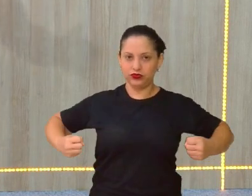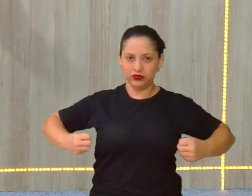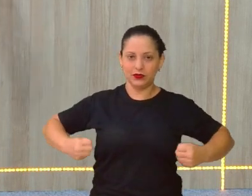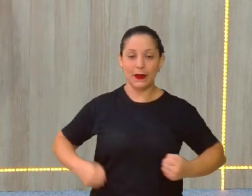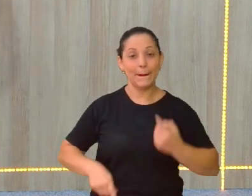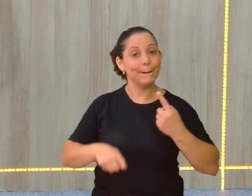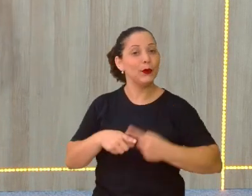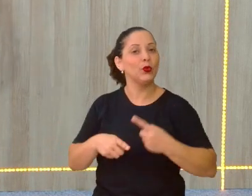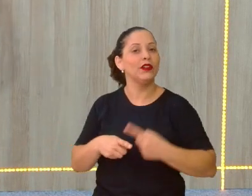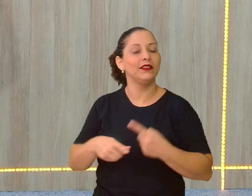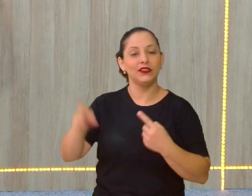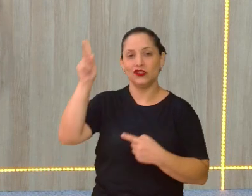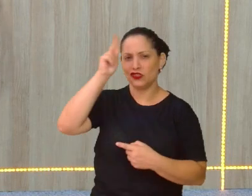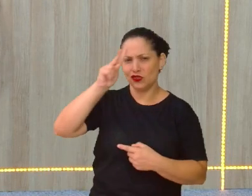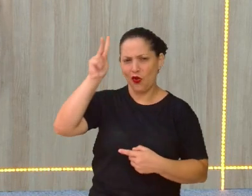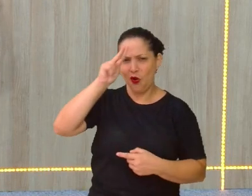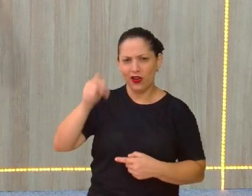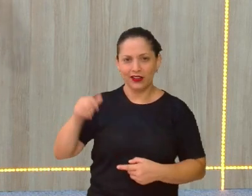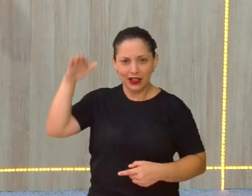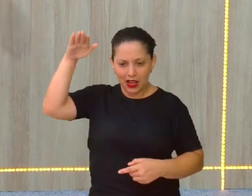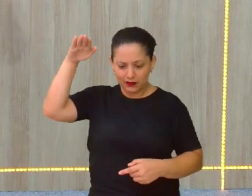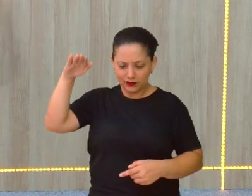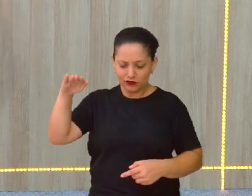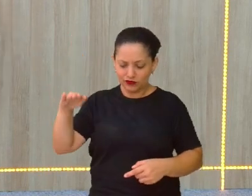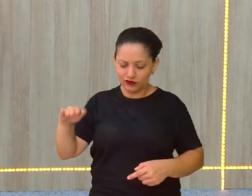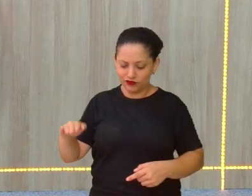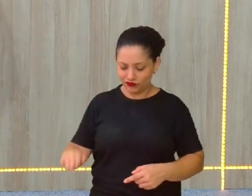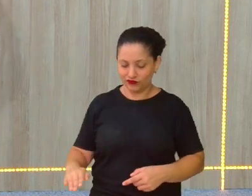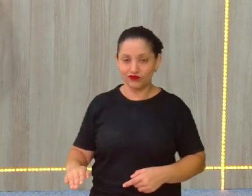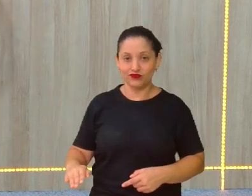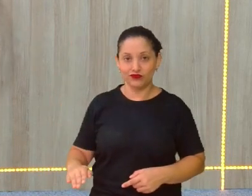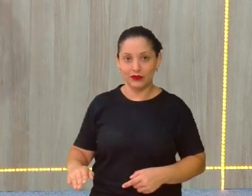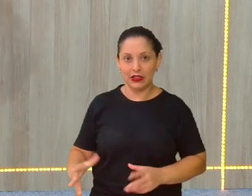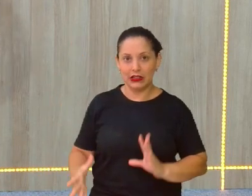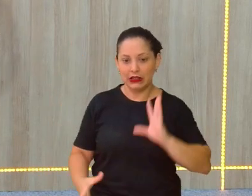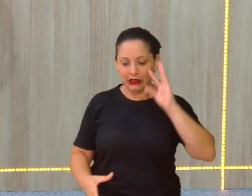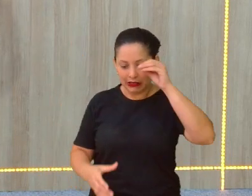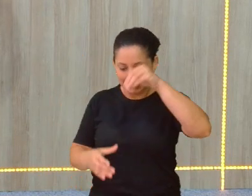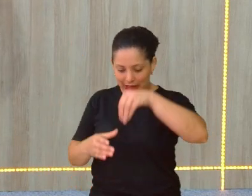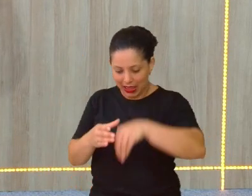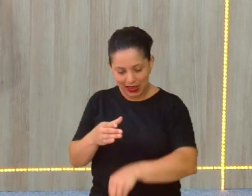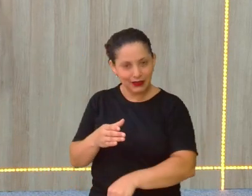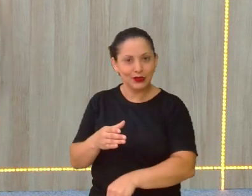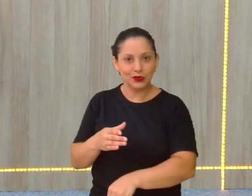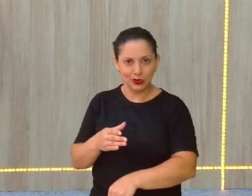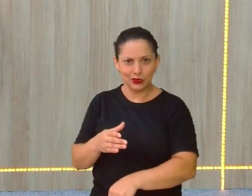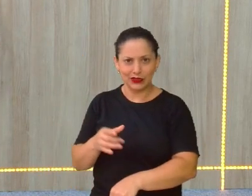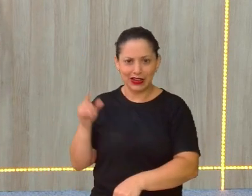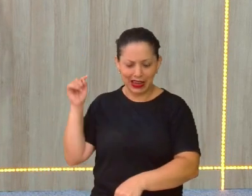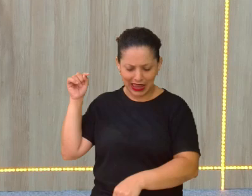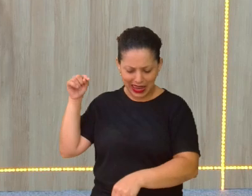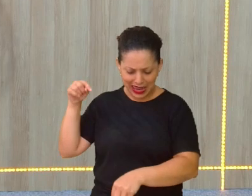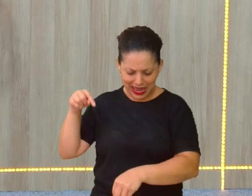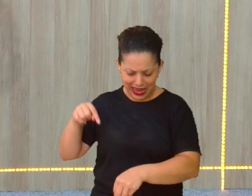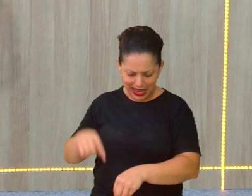história, né? Quando ele era guri, ele caiu dentro de uma poça ali de poção,